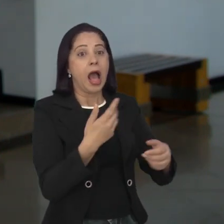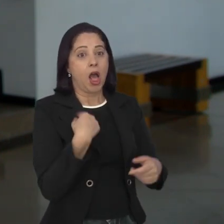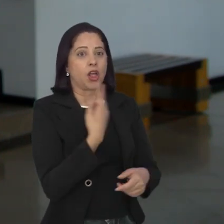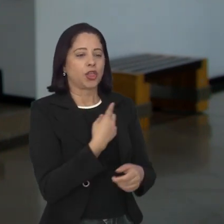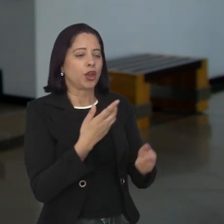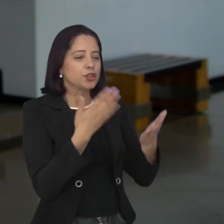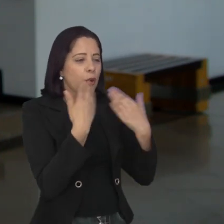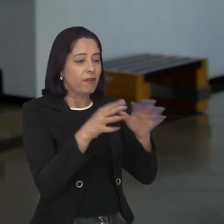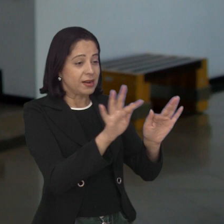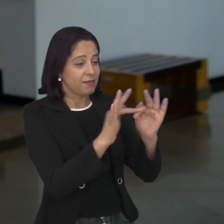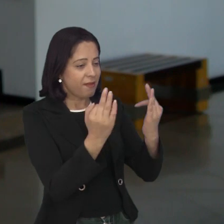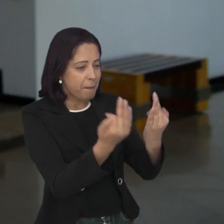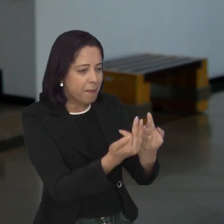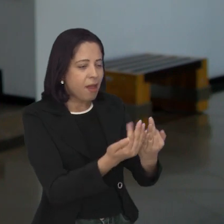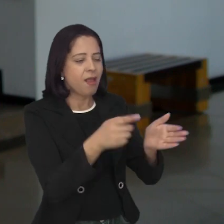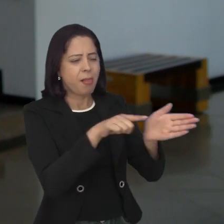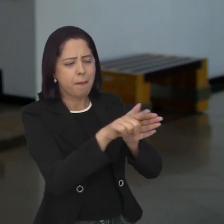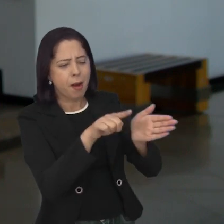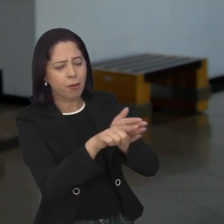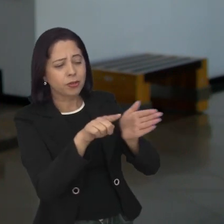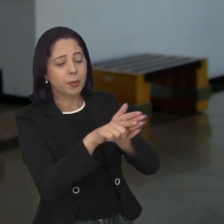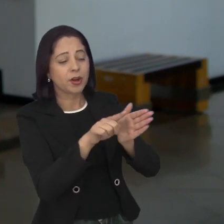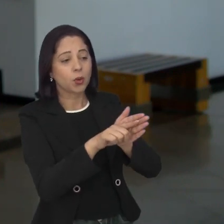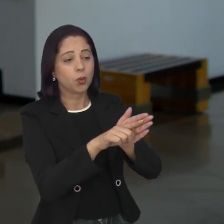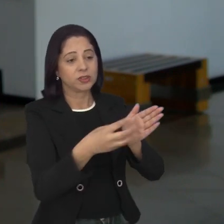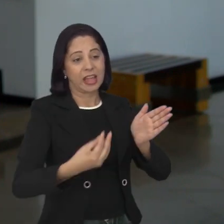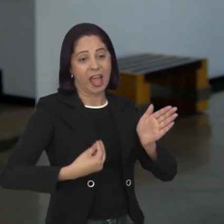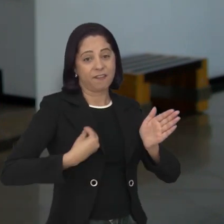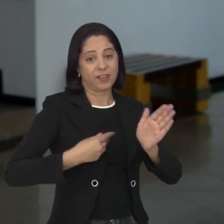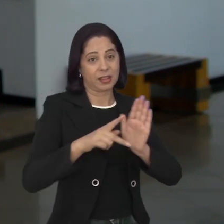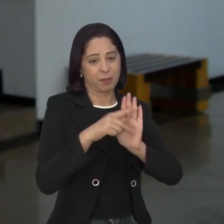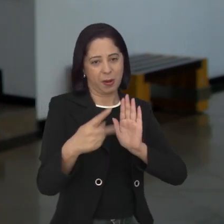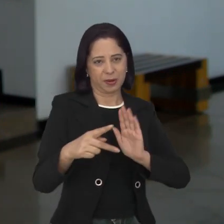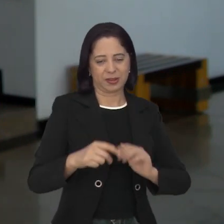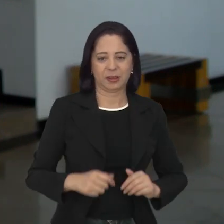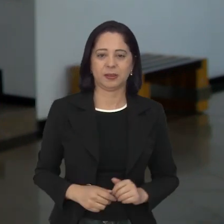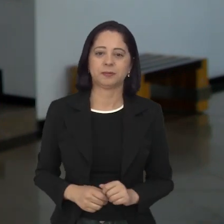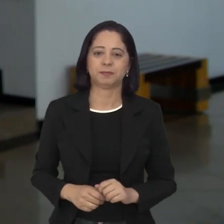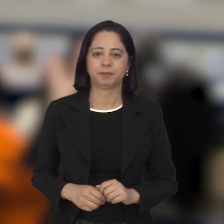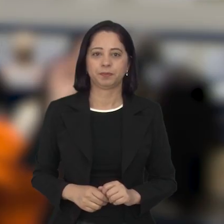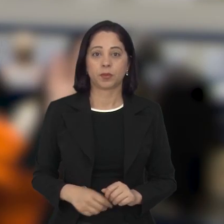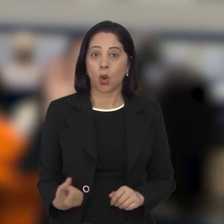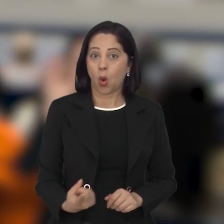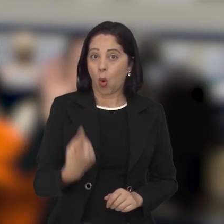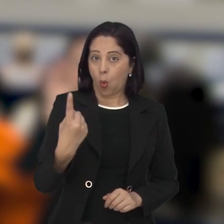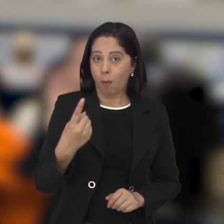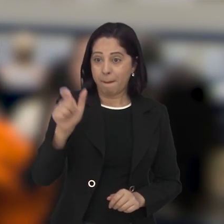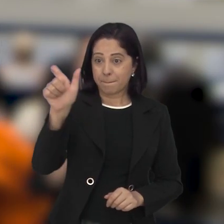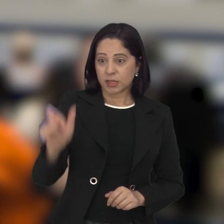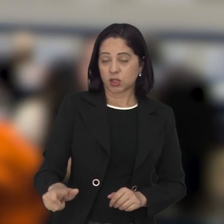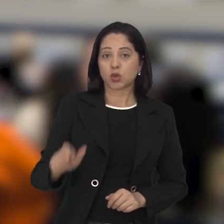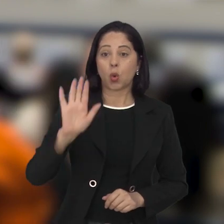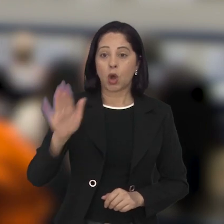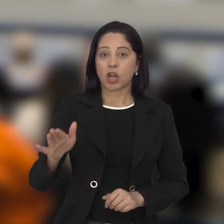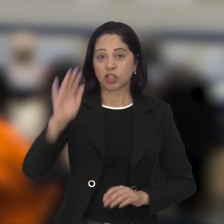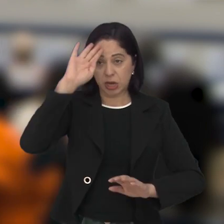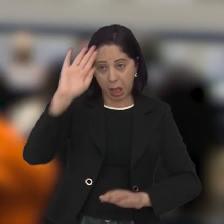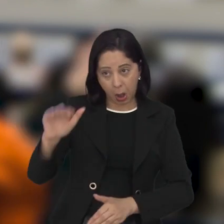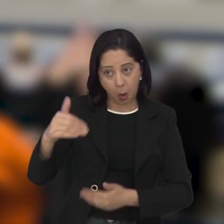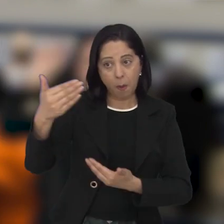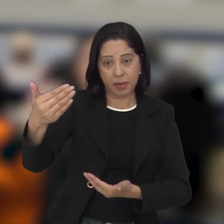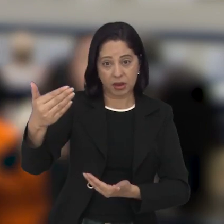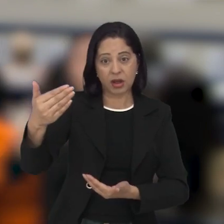levanta todas as essas informações e procura emocionar sempre uma das personalidades que já